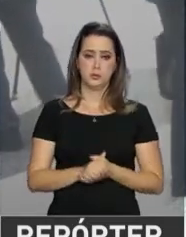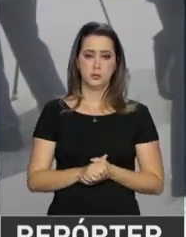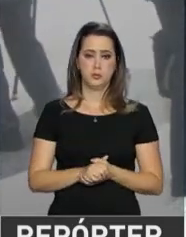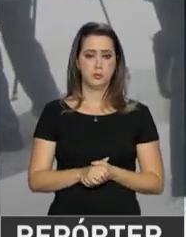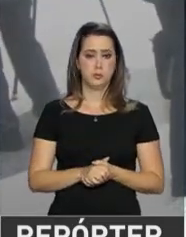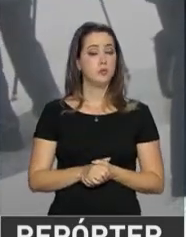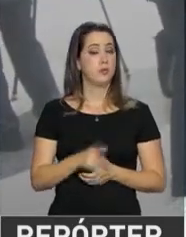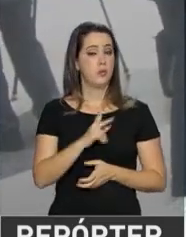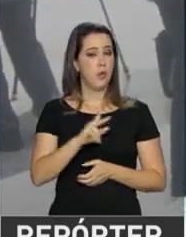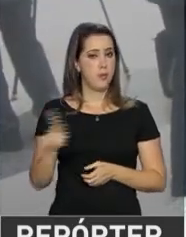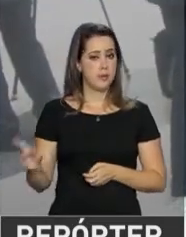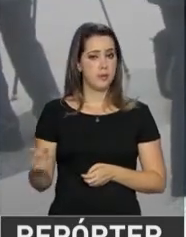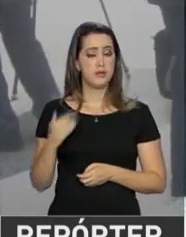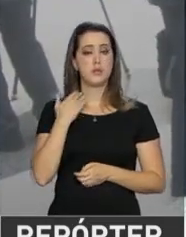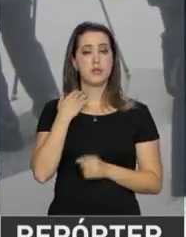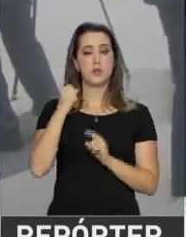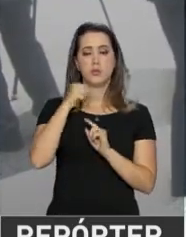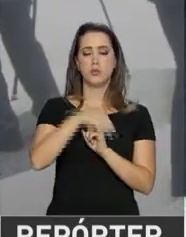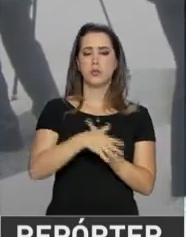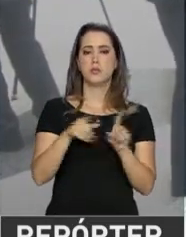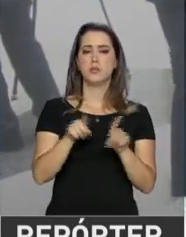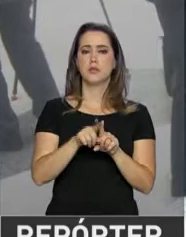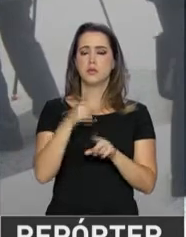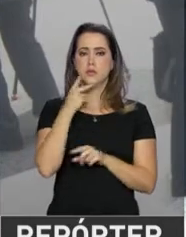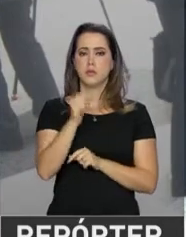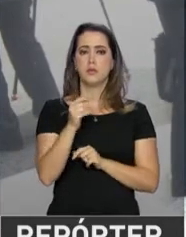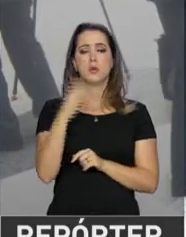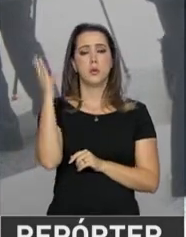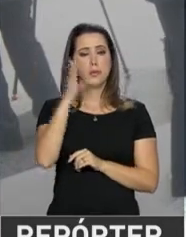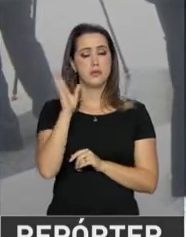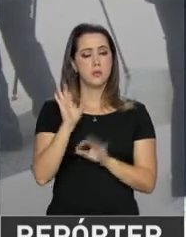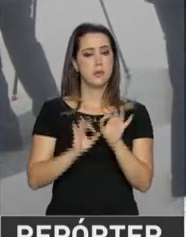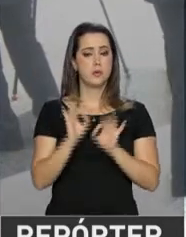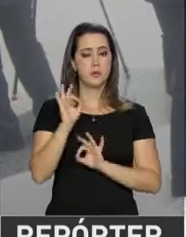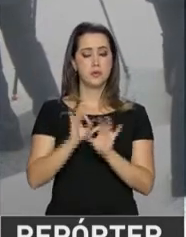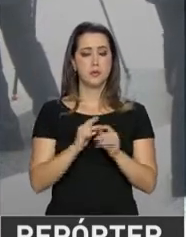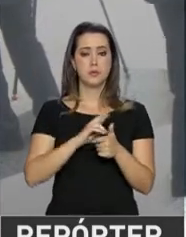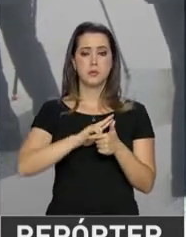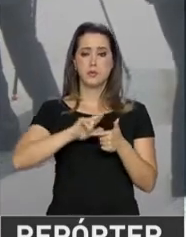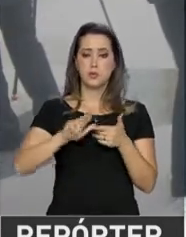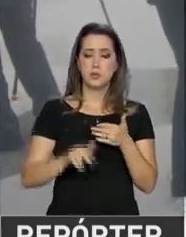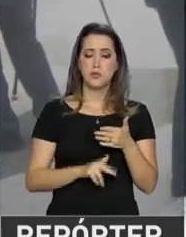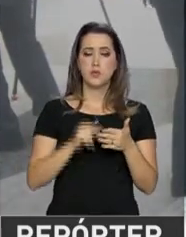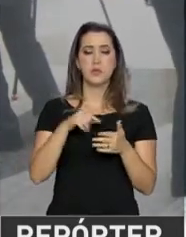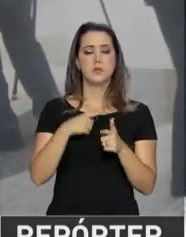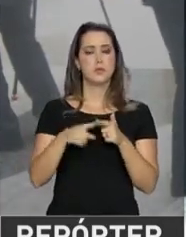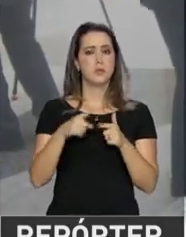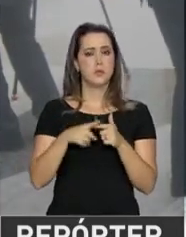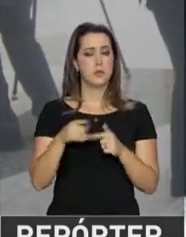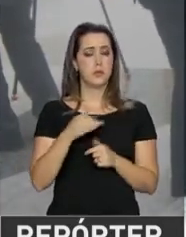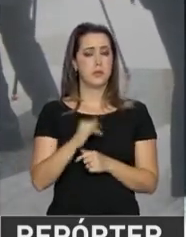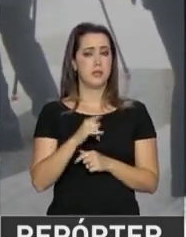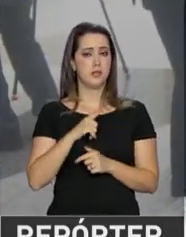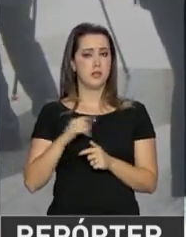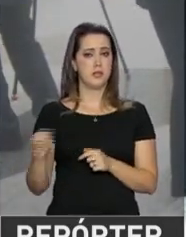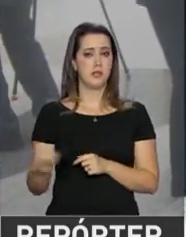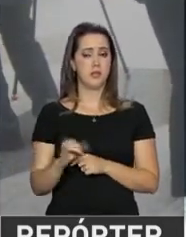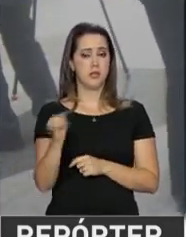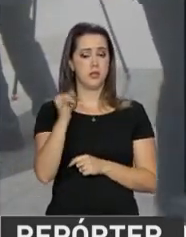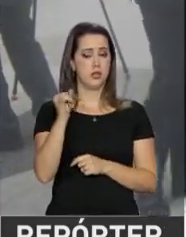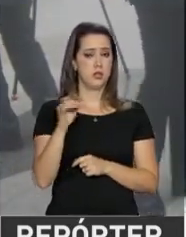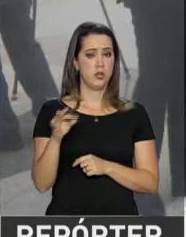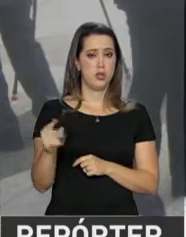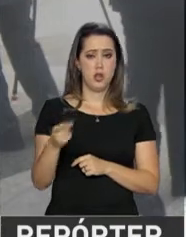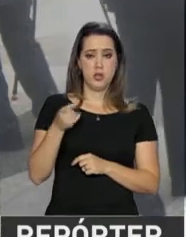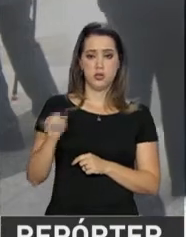O presidente do Banco Central também disse que o Brasil está preparado para os possíveis impactos de uma alta nas taxas de juros